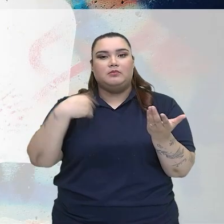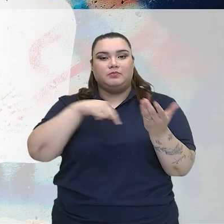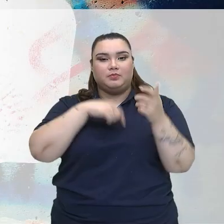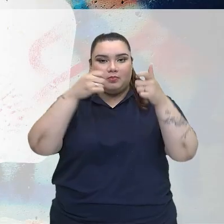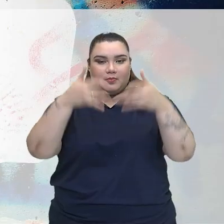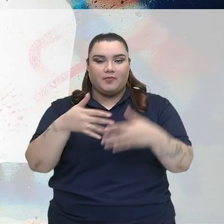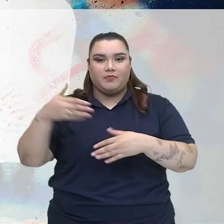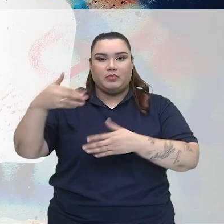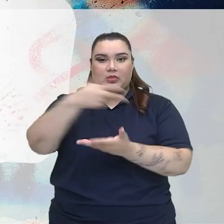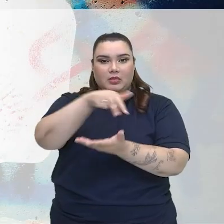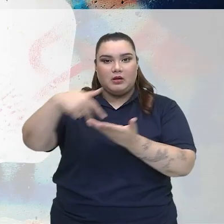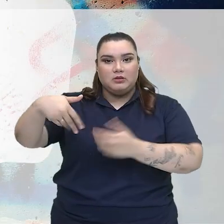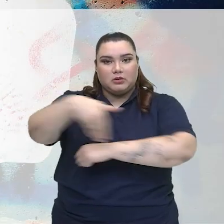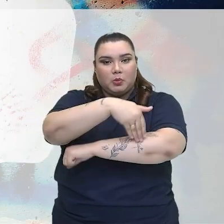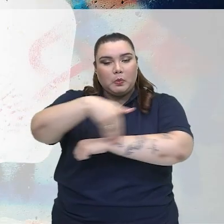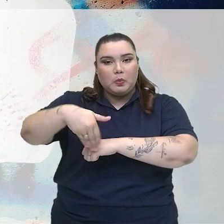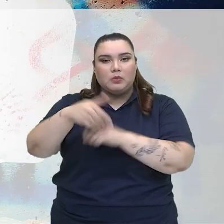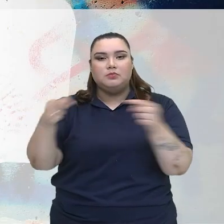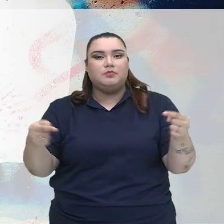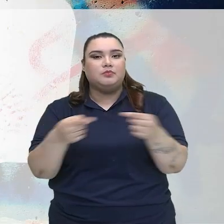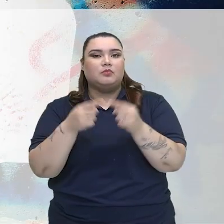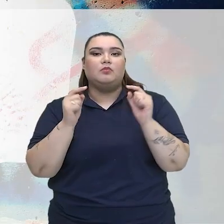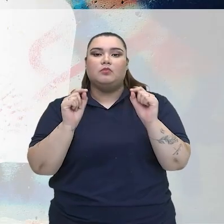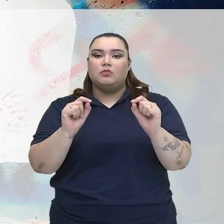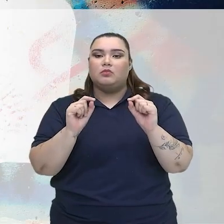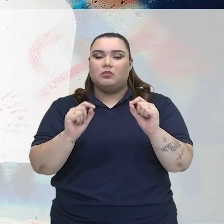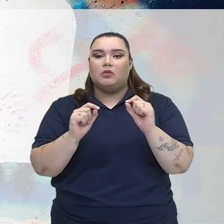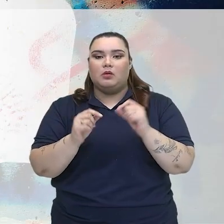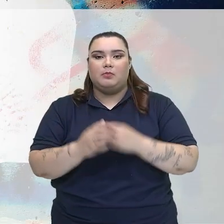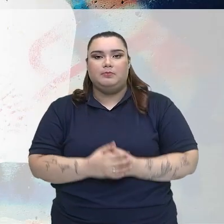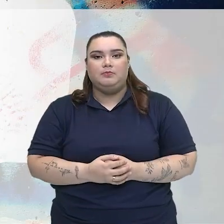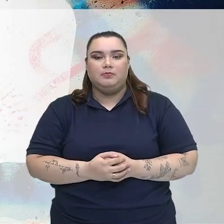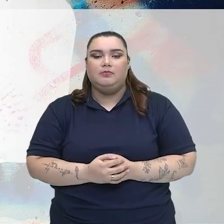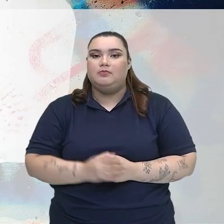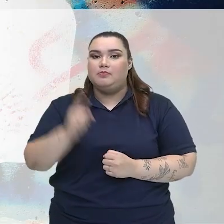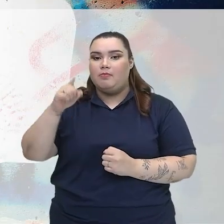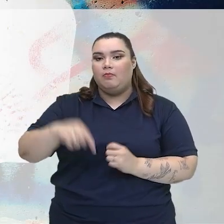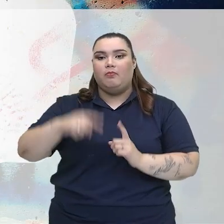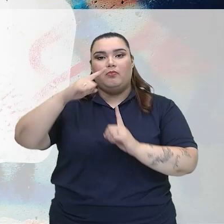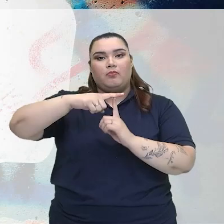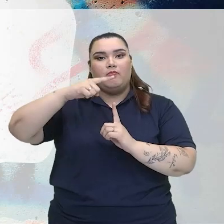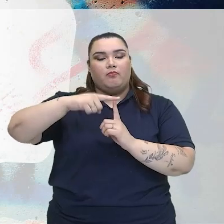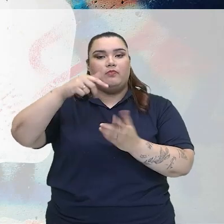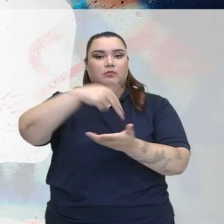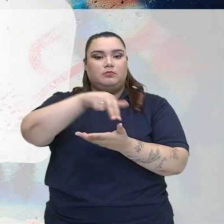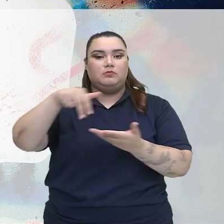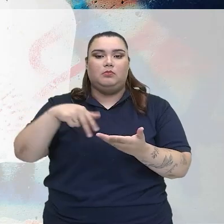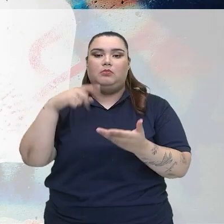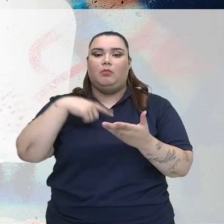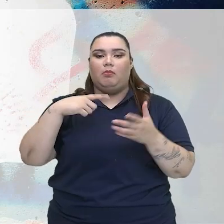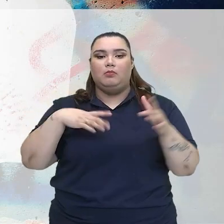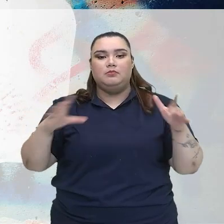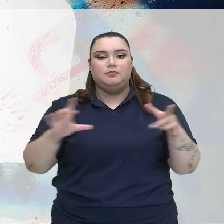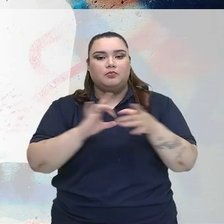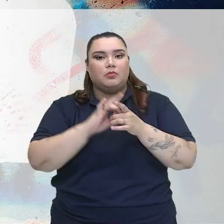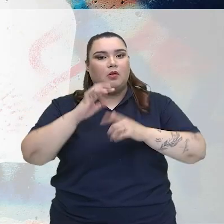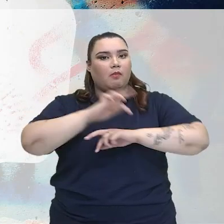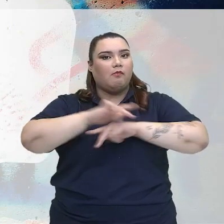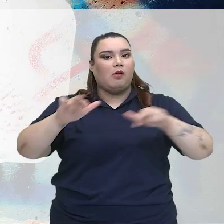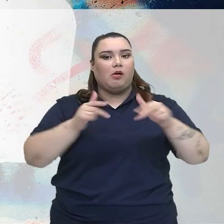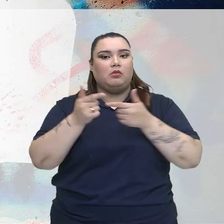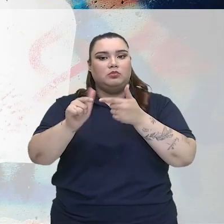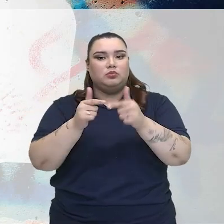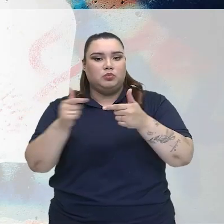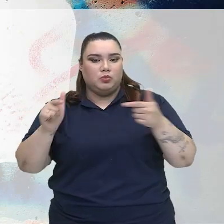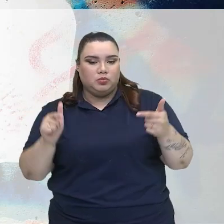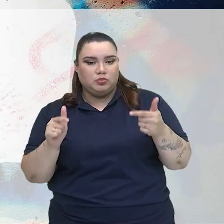street dance, a gente está falando, então, de um estilo de dança que comporta dentro de si vários outros